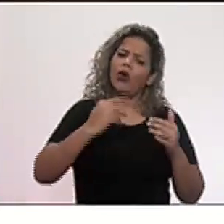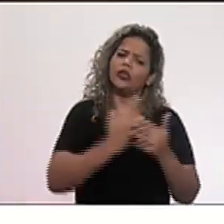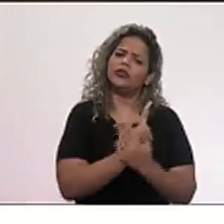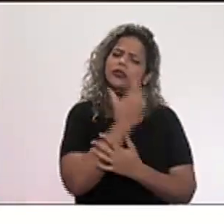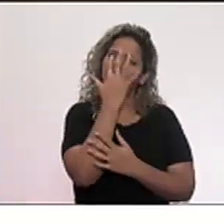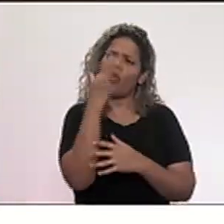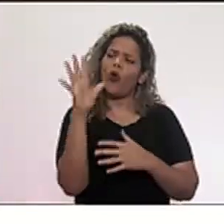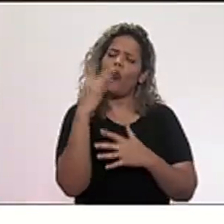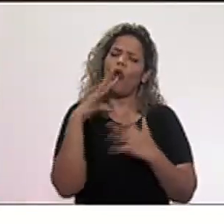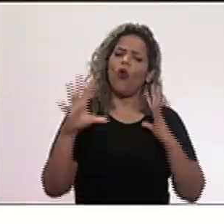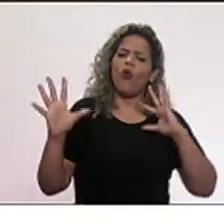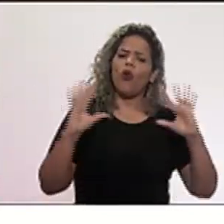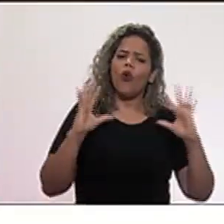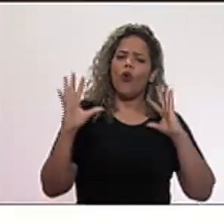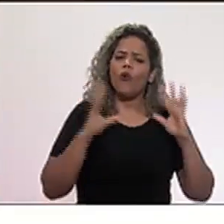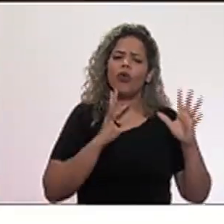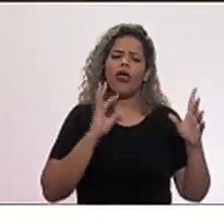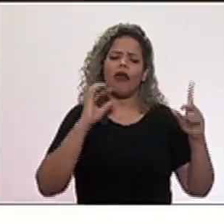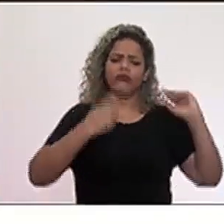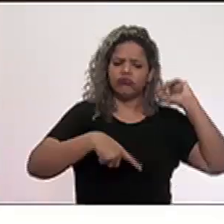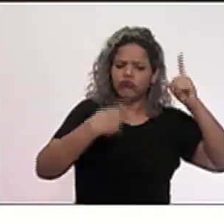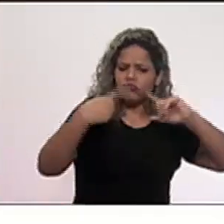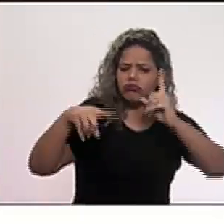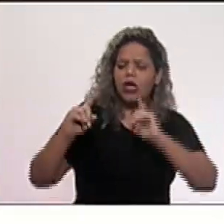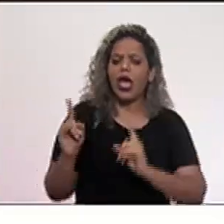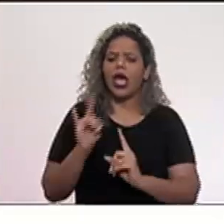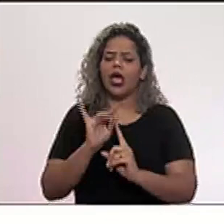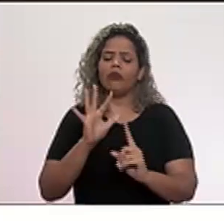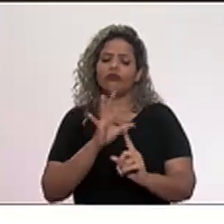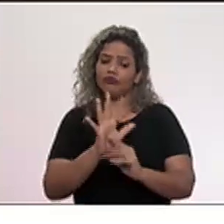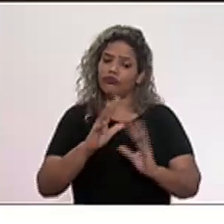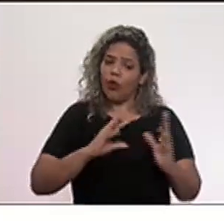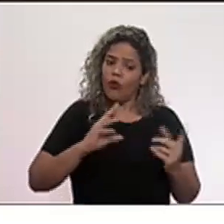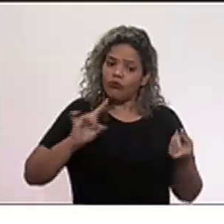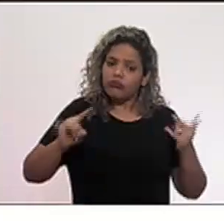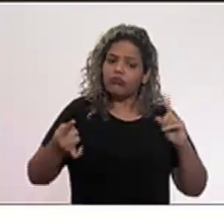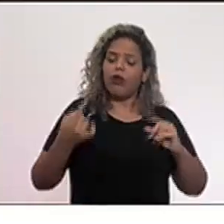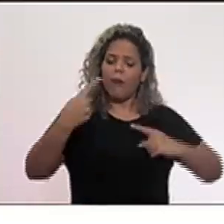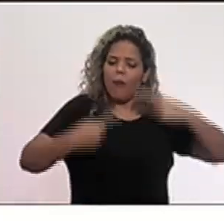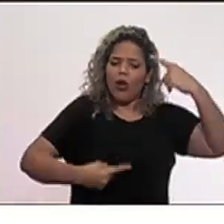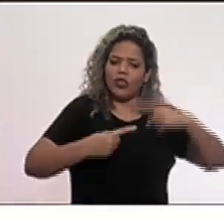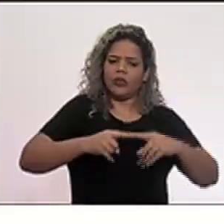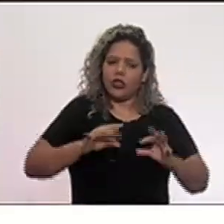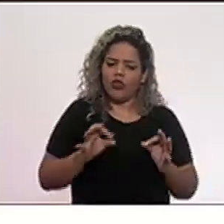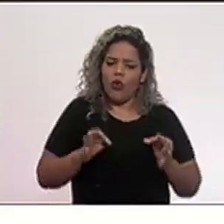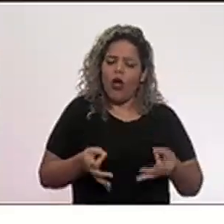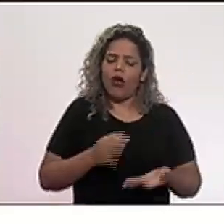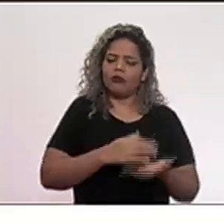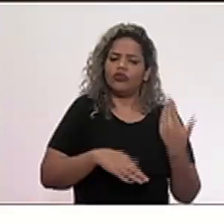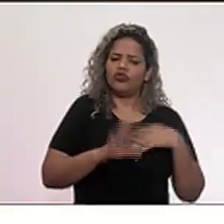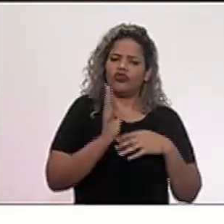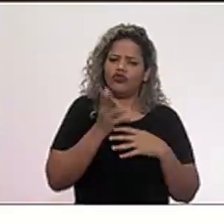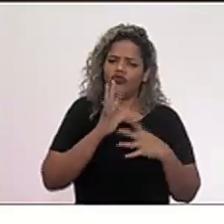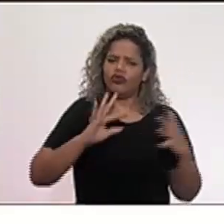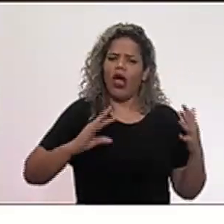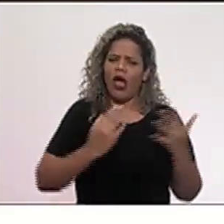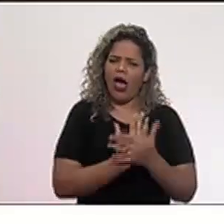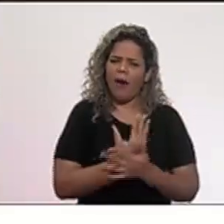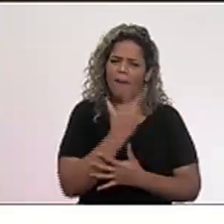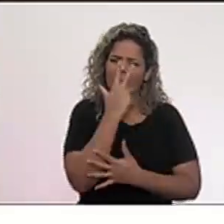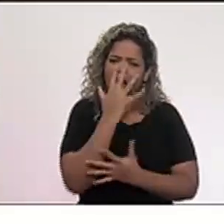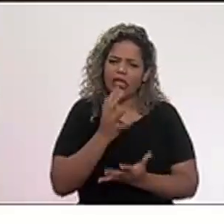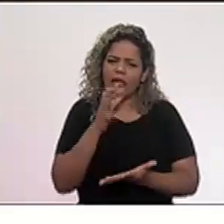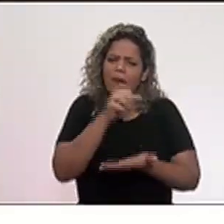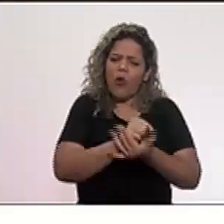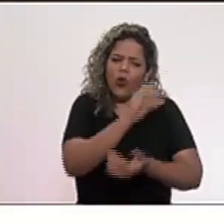inconsciente coletivo, fruto dessa doutrinação ideológica, fruto do politicamente correto, já foi impregnado